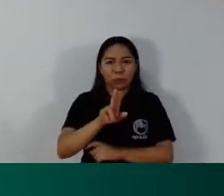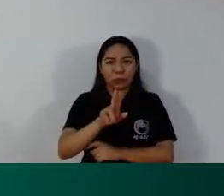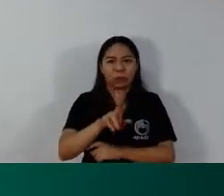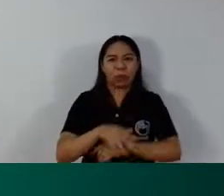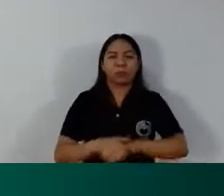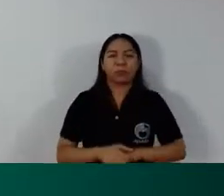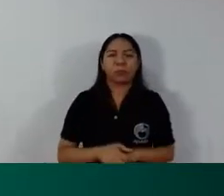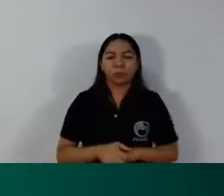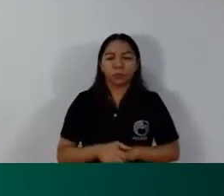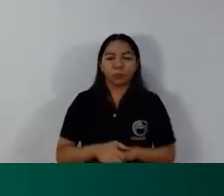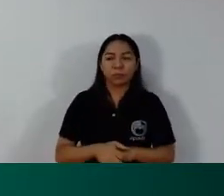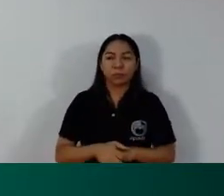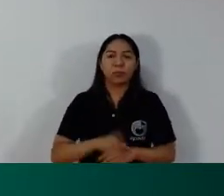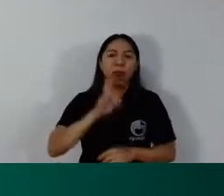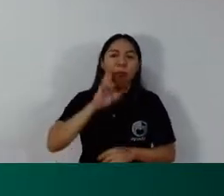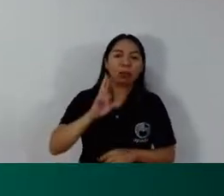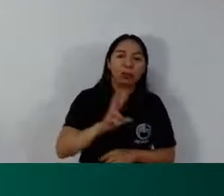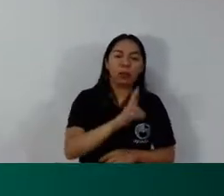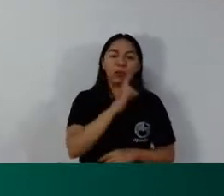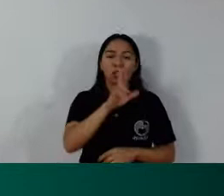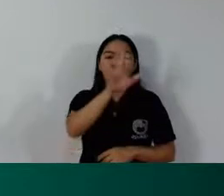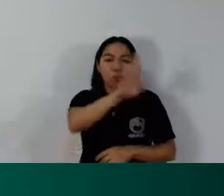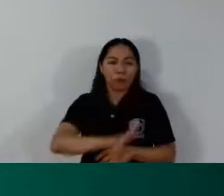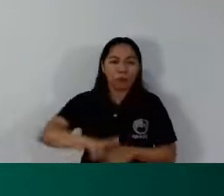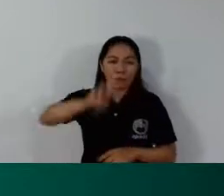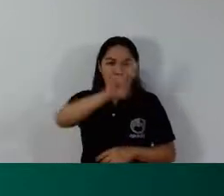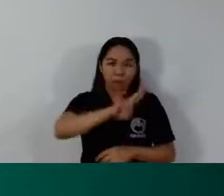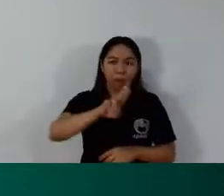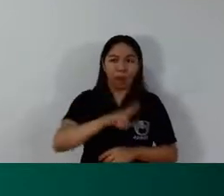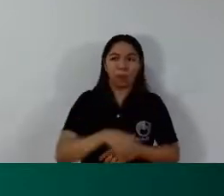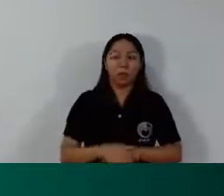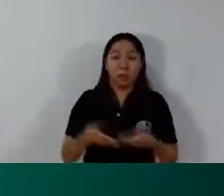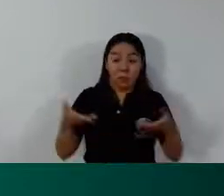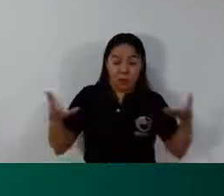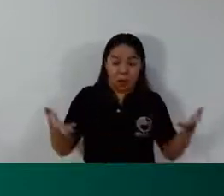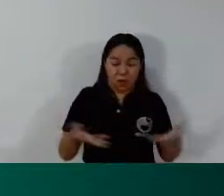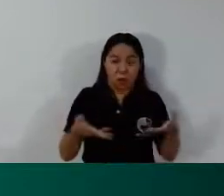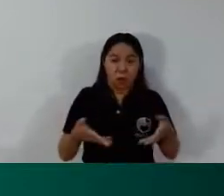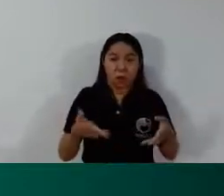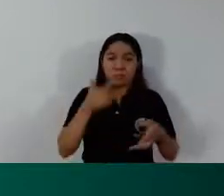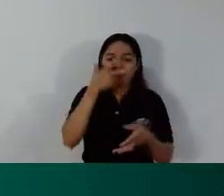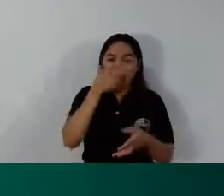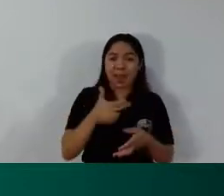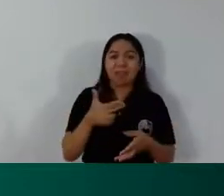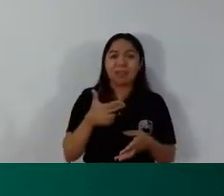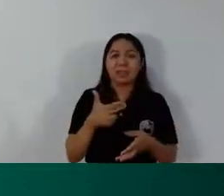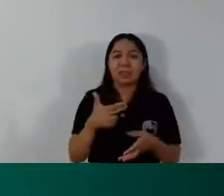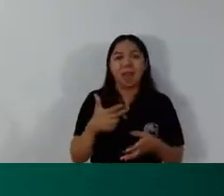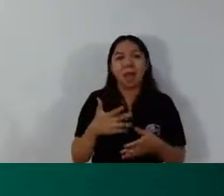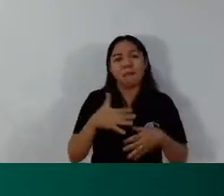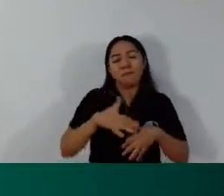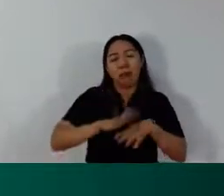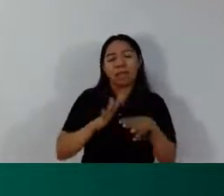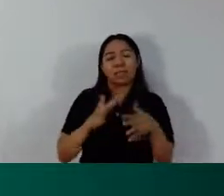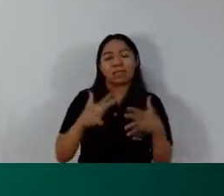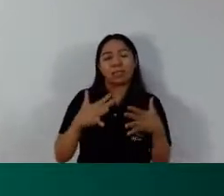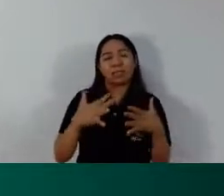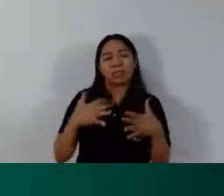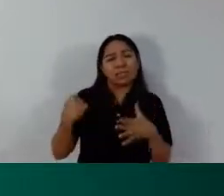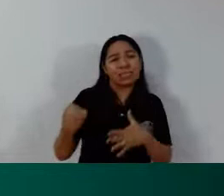e essa questão acaba ficando mais crônica agora por conta do momento e que nós estamos